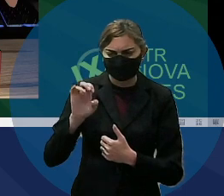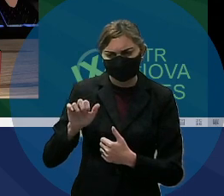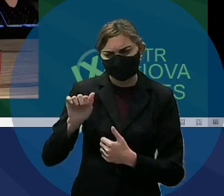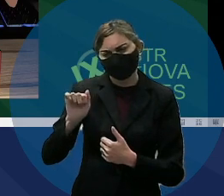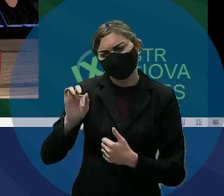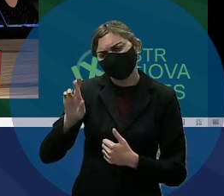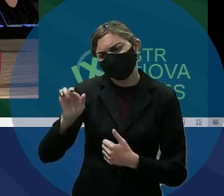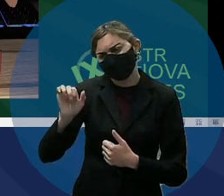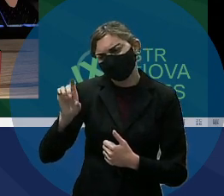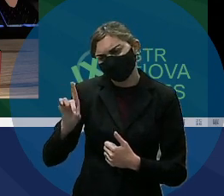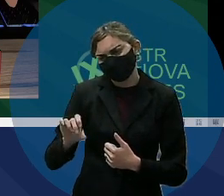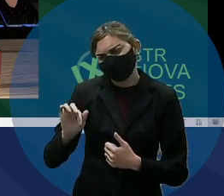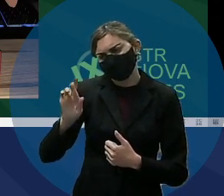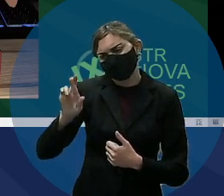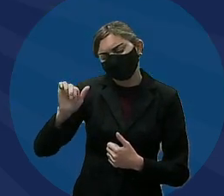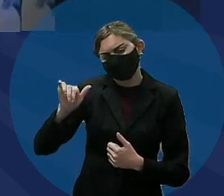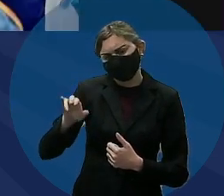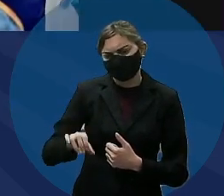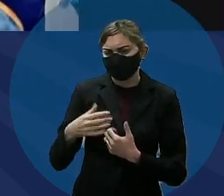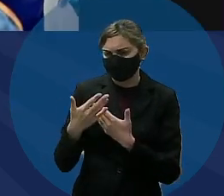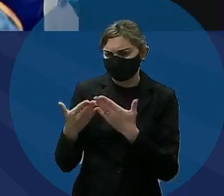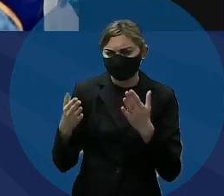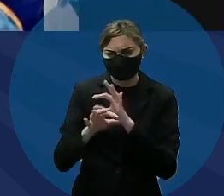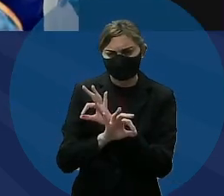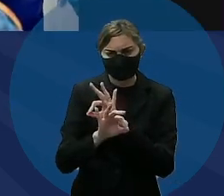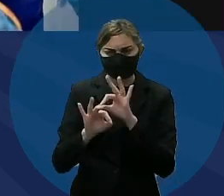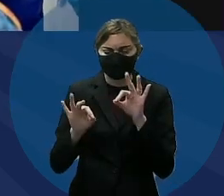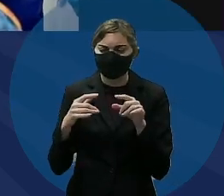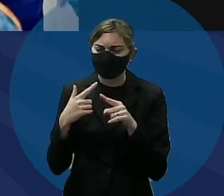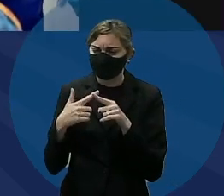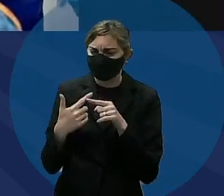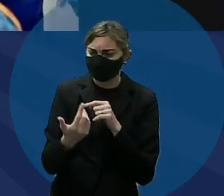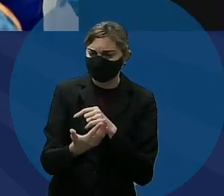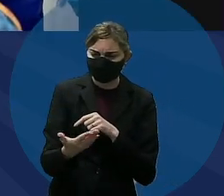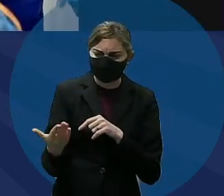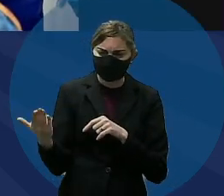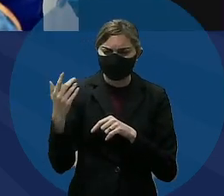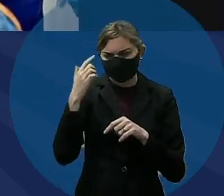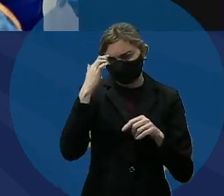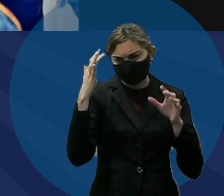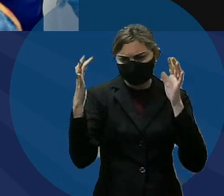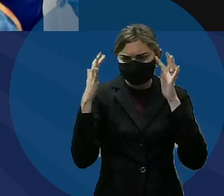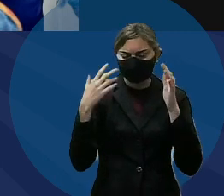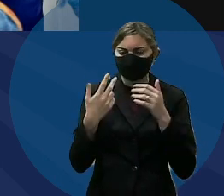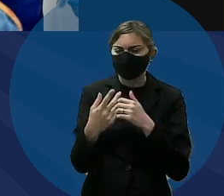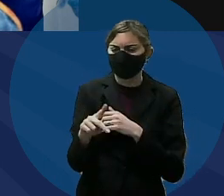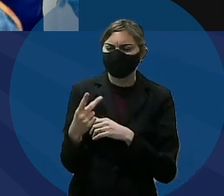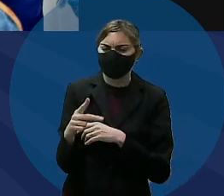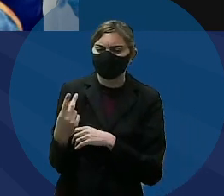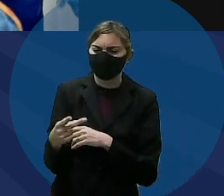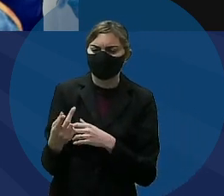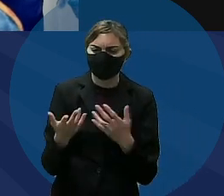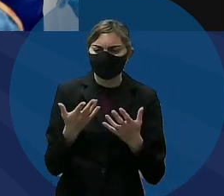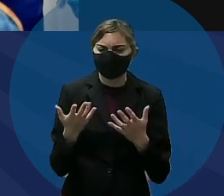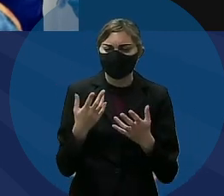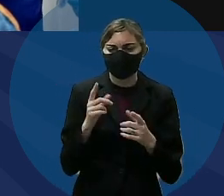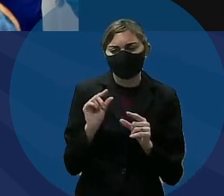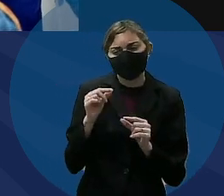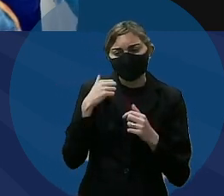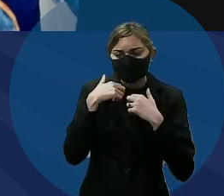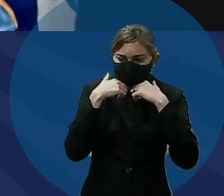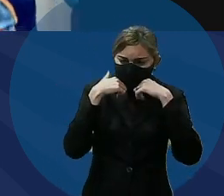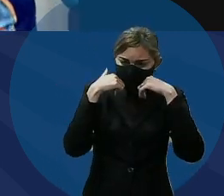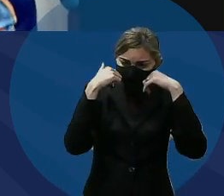Freire. E foi surpreendente, né? Porque a gente imaginava que eles iriam ficar um pouco tímidos como